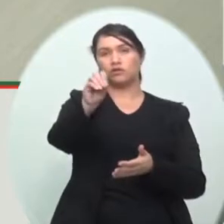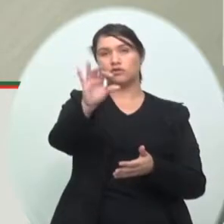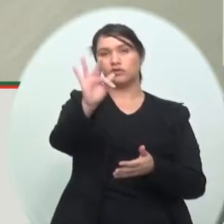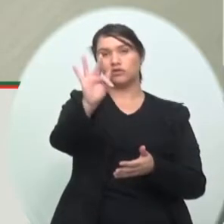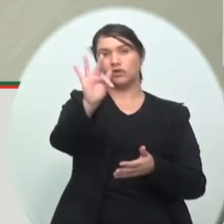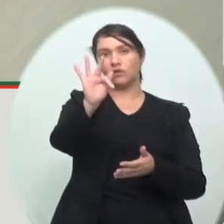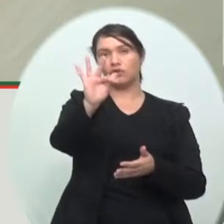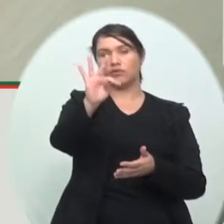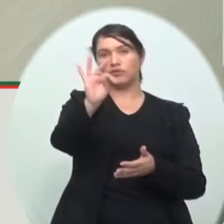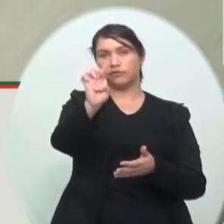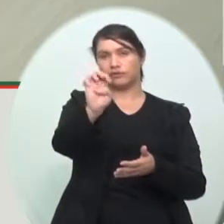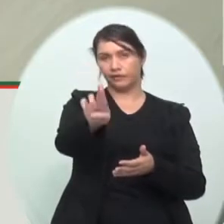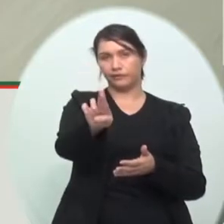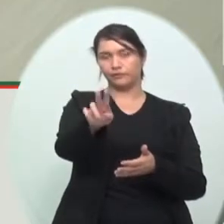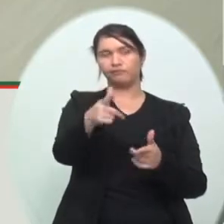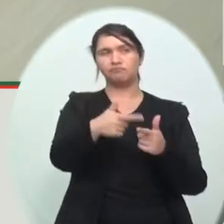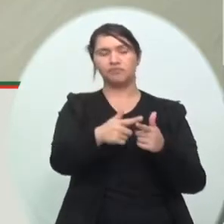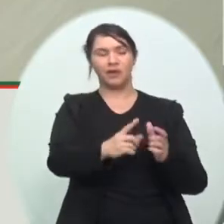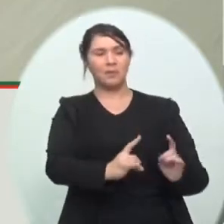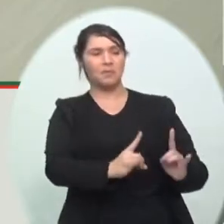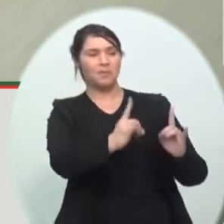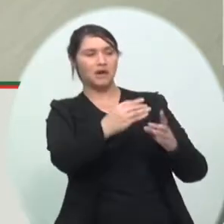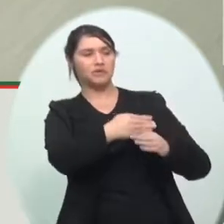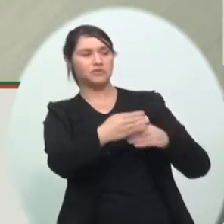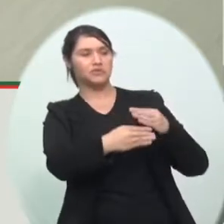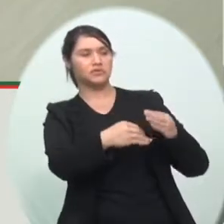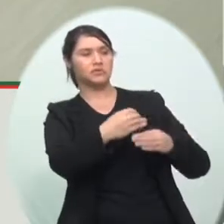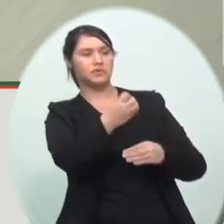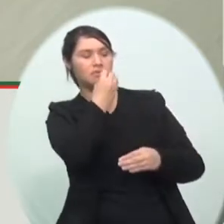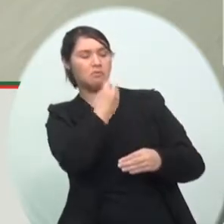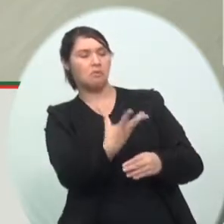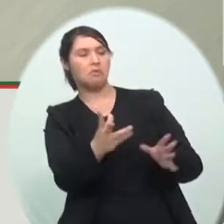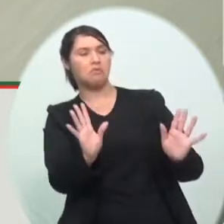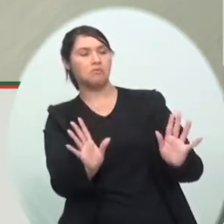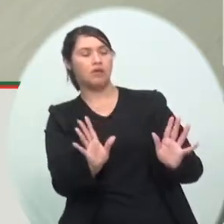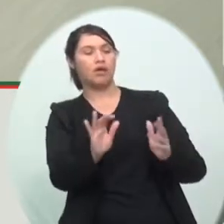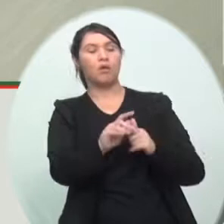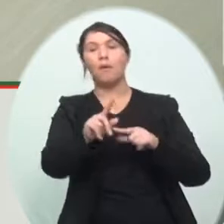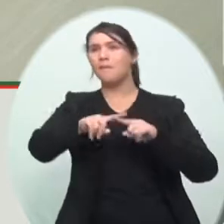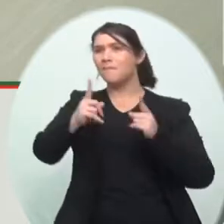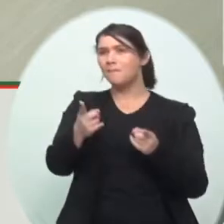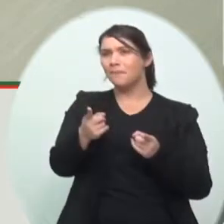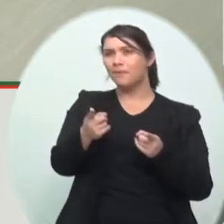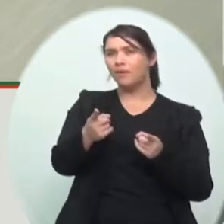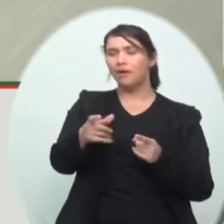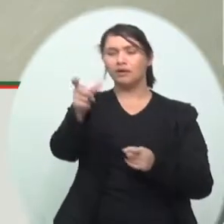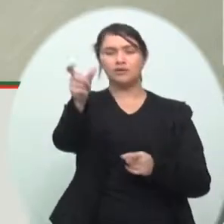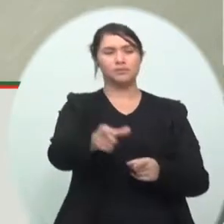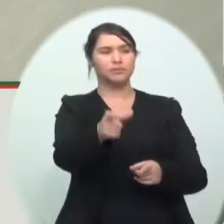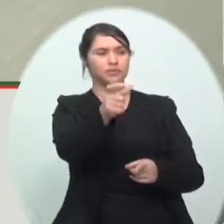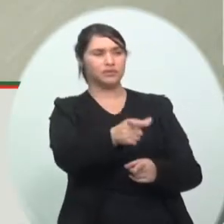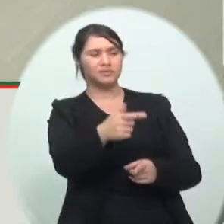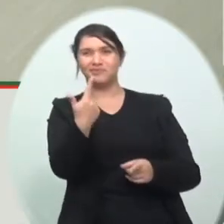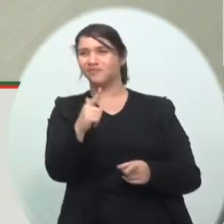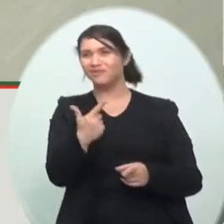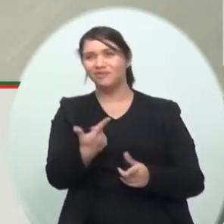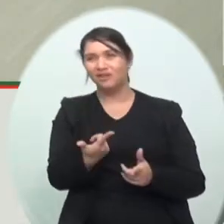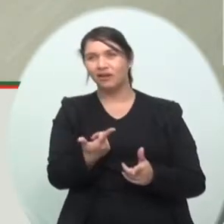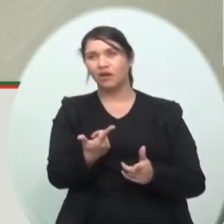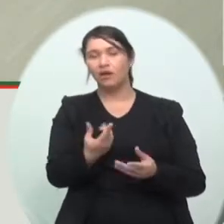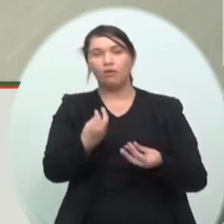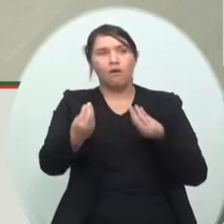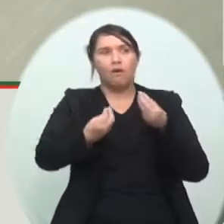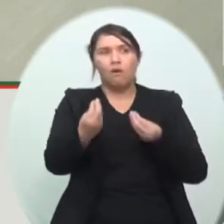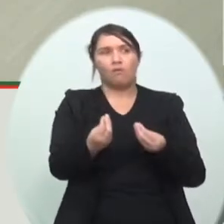todo esse prédio, na verdade, essa estrutura de tijolos, se a gente não tiver as pessoas ali dentro, o capital humano, que vai